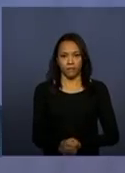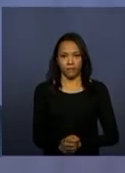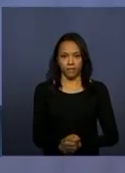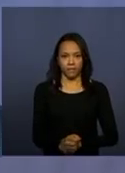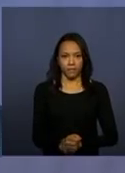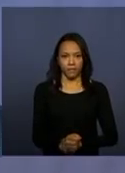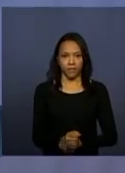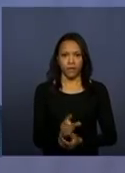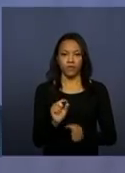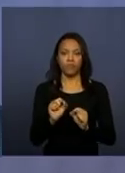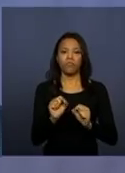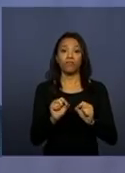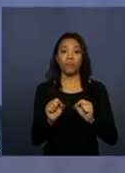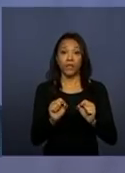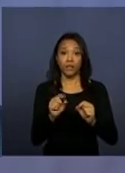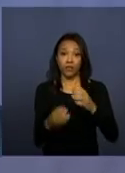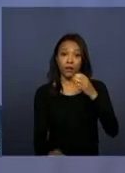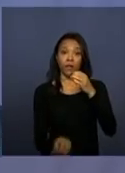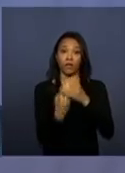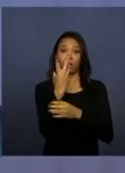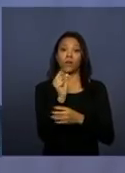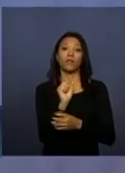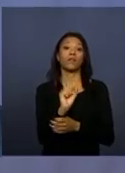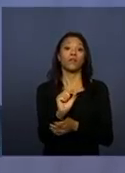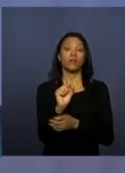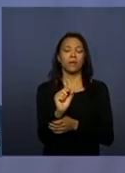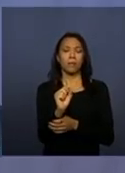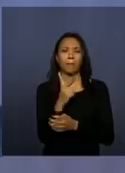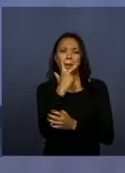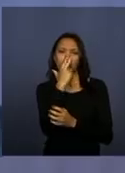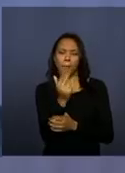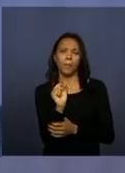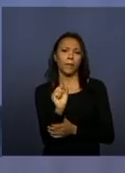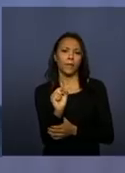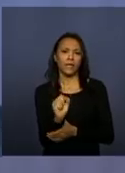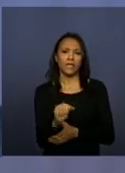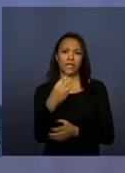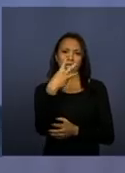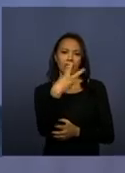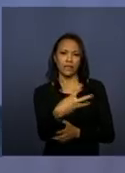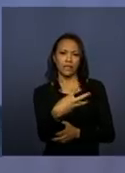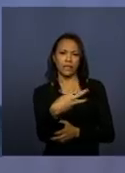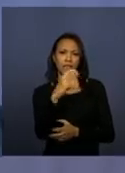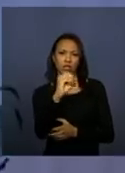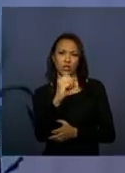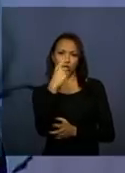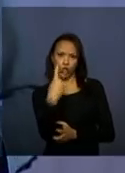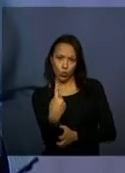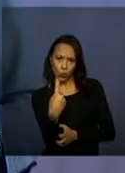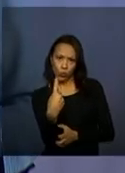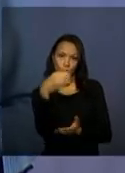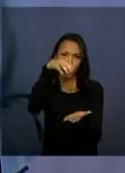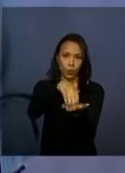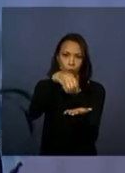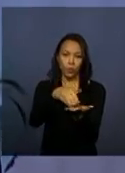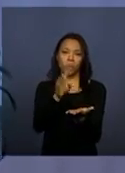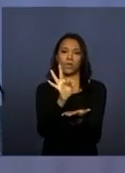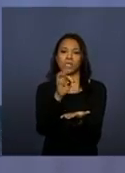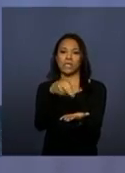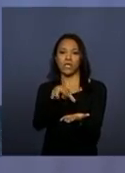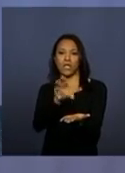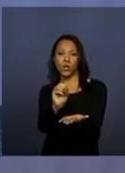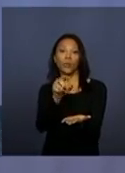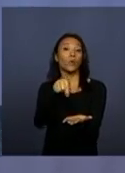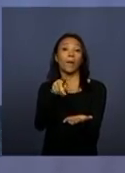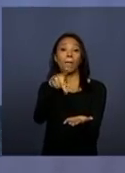do estabelecimento e da implantação de, se eu não me engano, 301 centros POP,